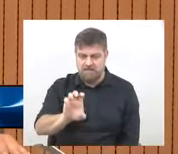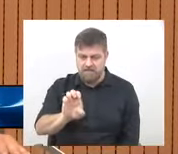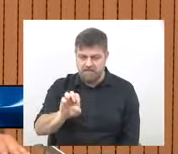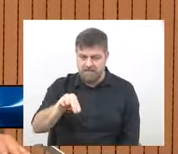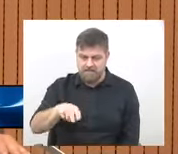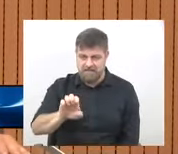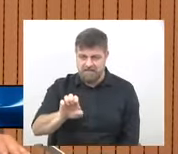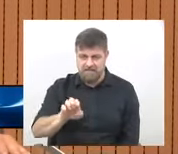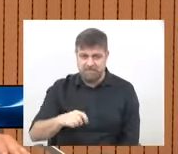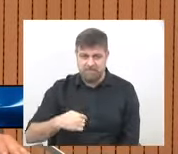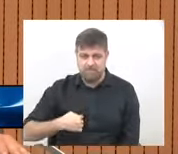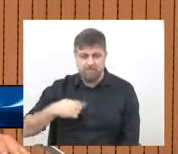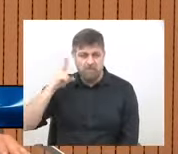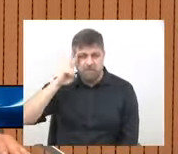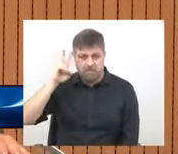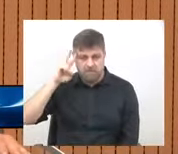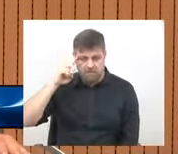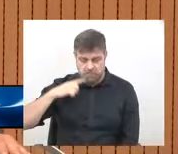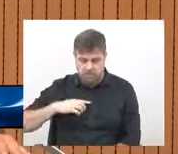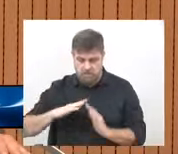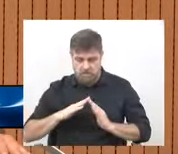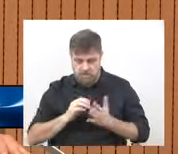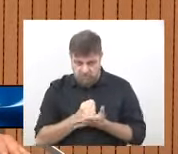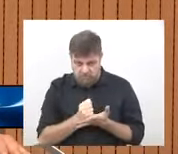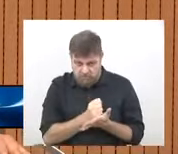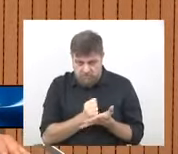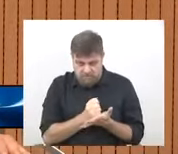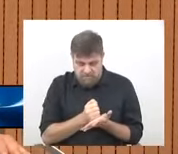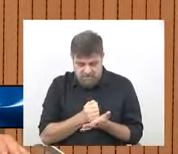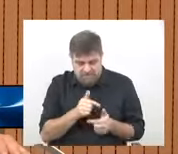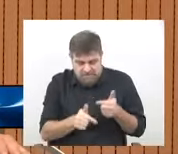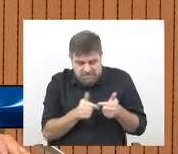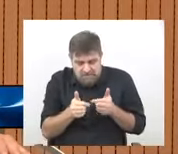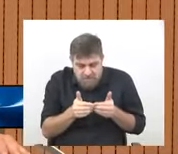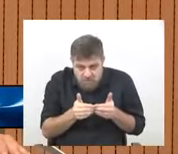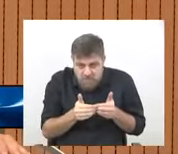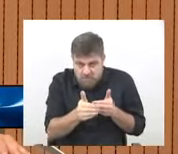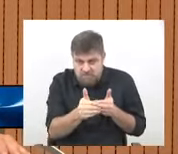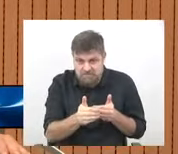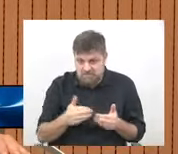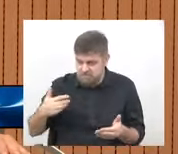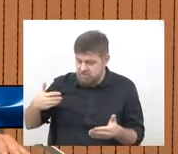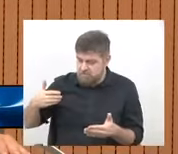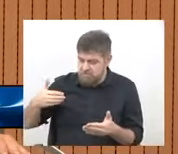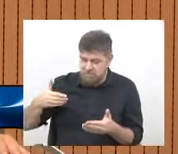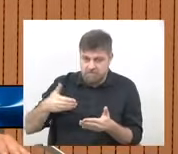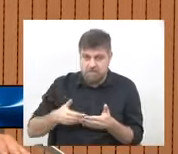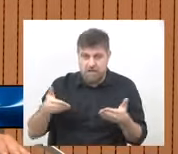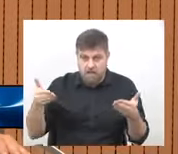eu comecei na farmácia, e até hoje